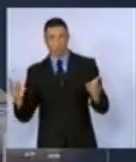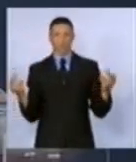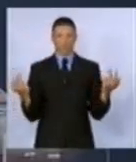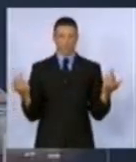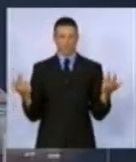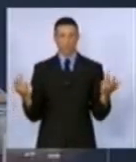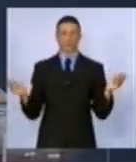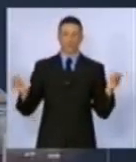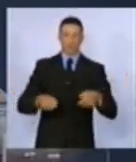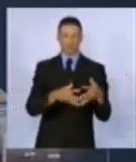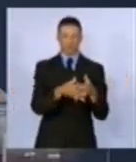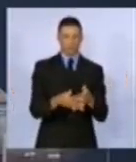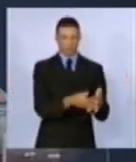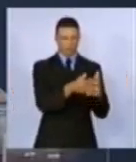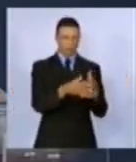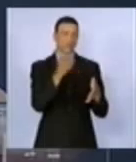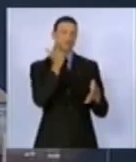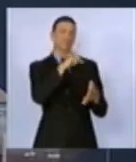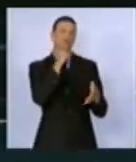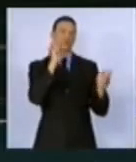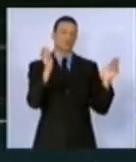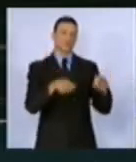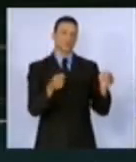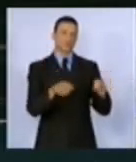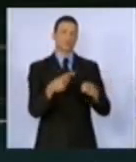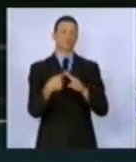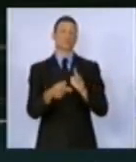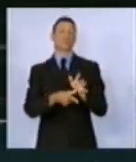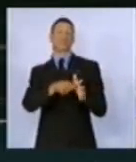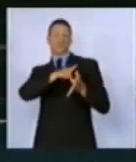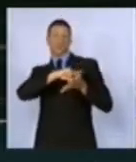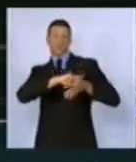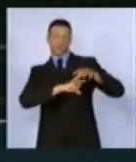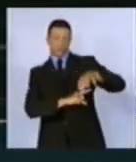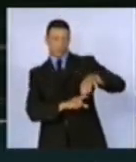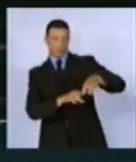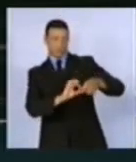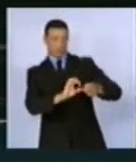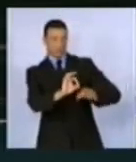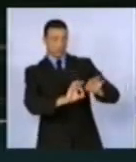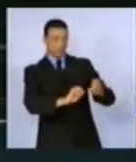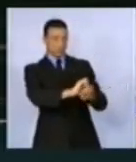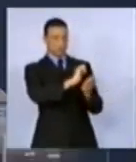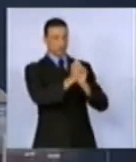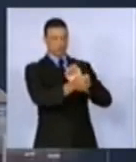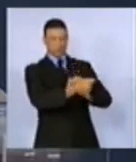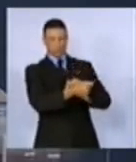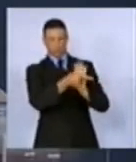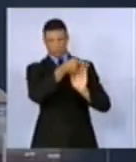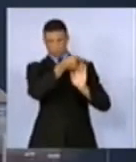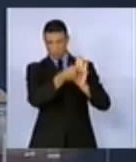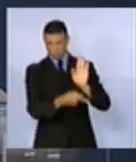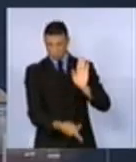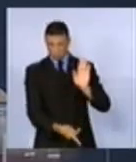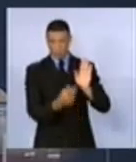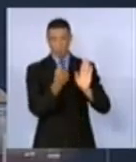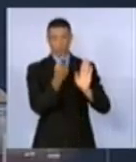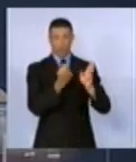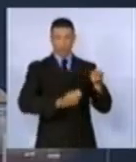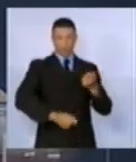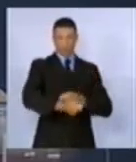da colheita mecanizada porque as novas unidades se prepararam se programaram já fizeram seus projetos inclusive econômicos se